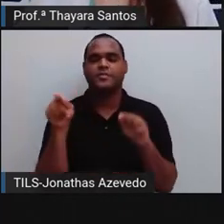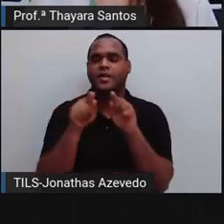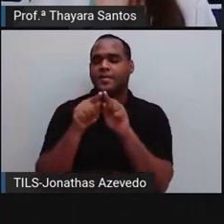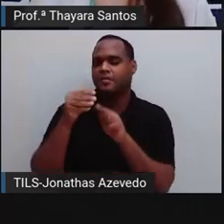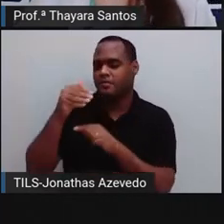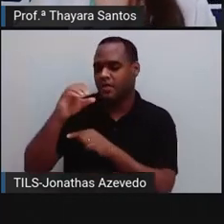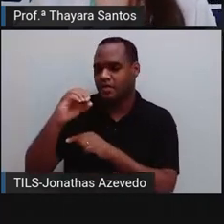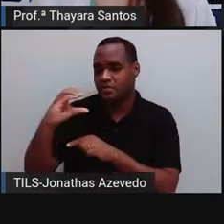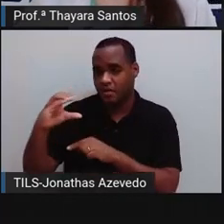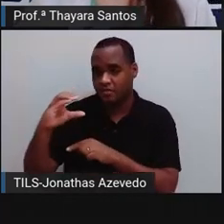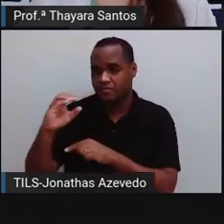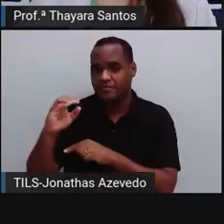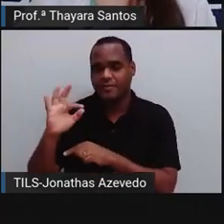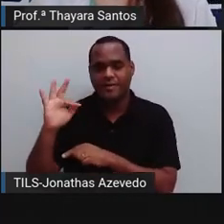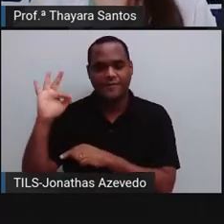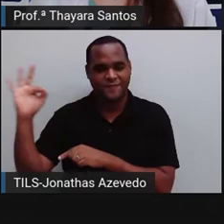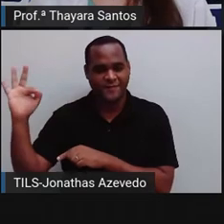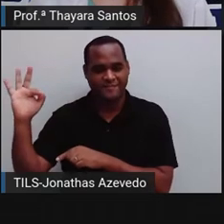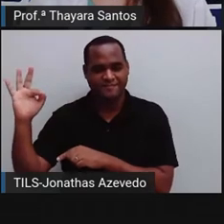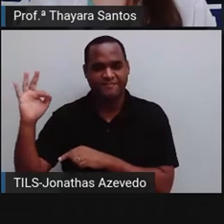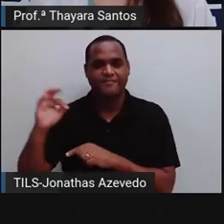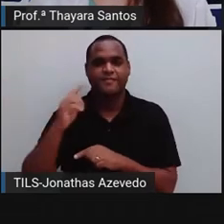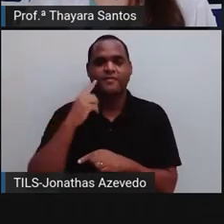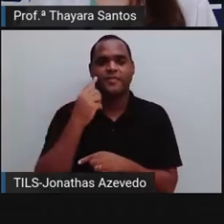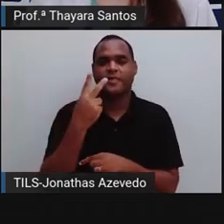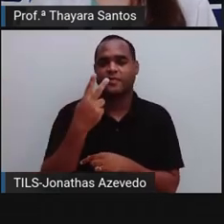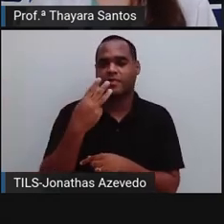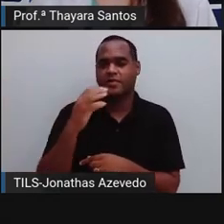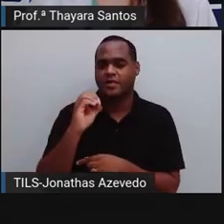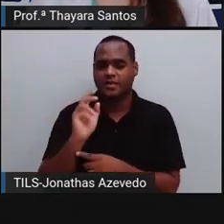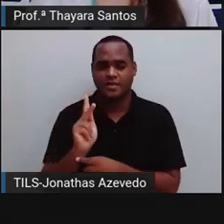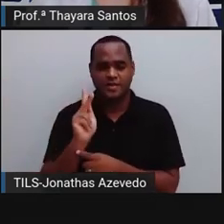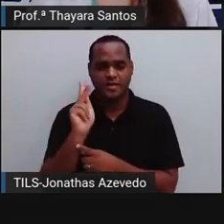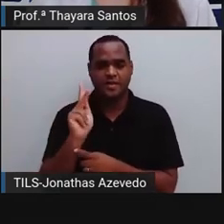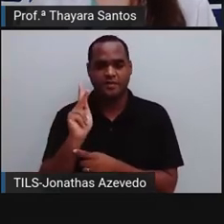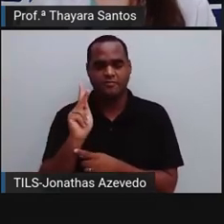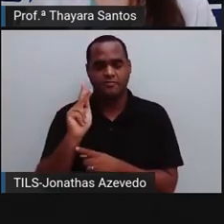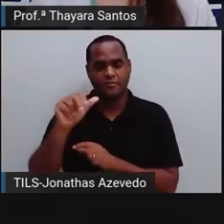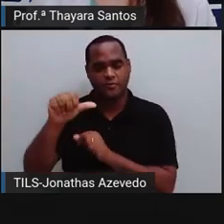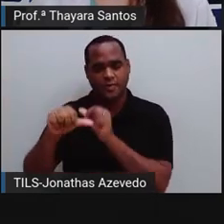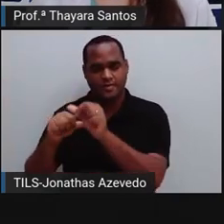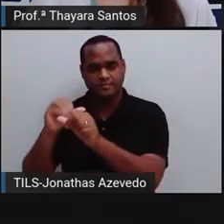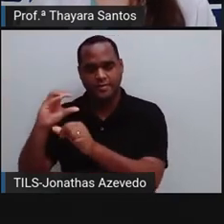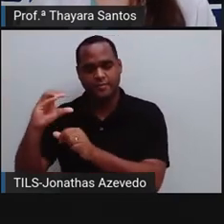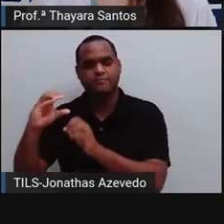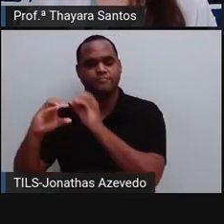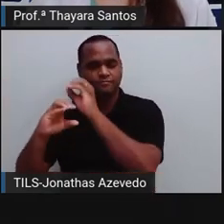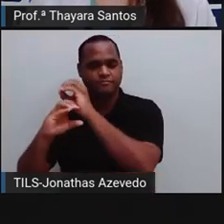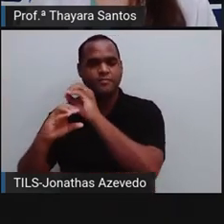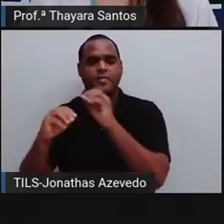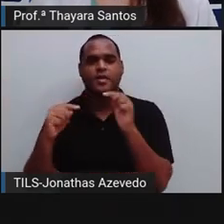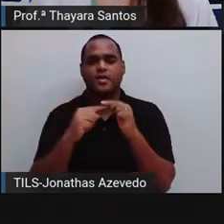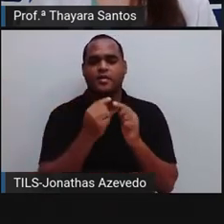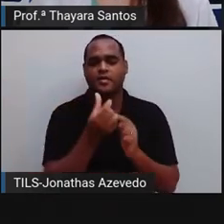vocês transformem 10 graus Celsius em Fahrenheit. Depois, 230 Kelvin